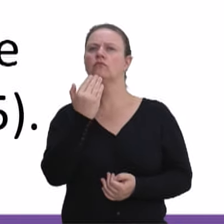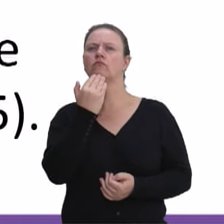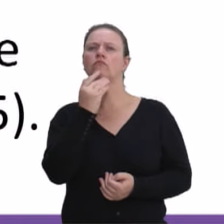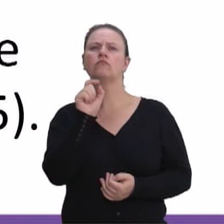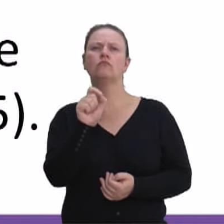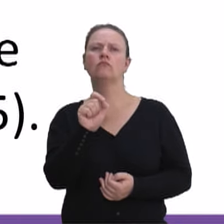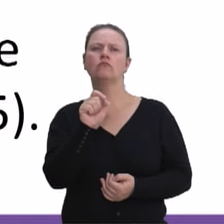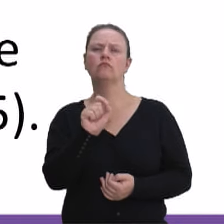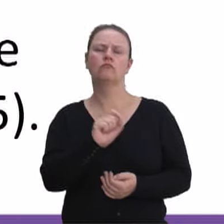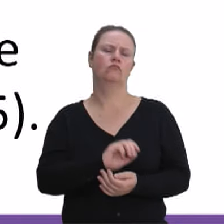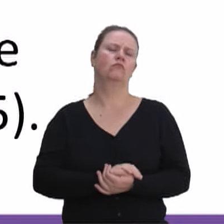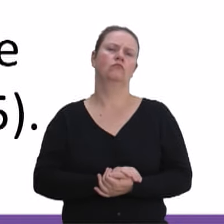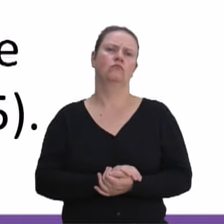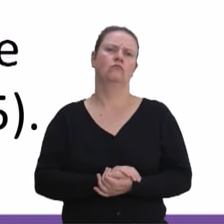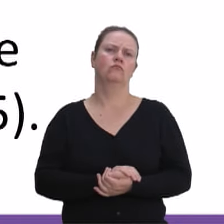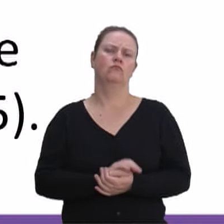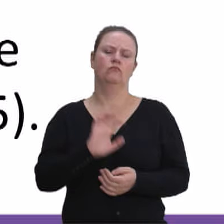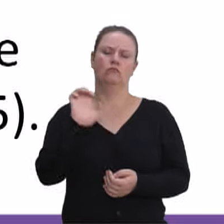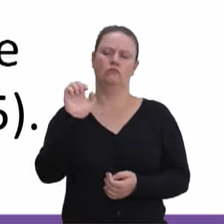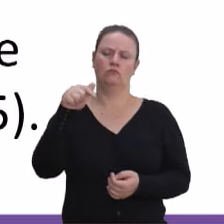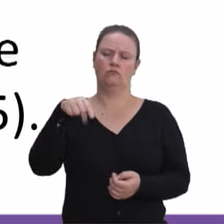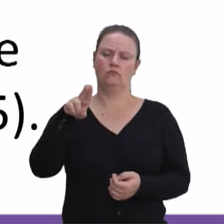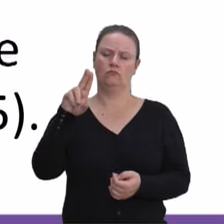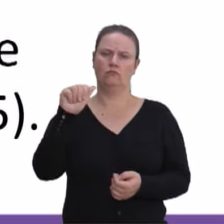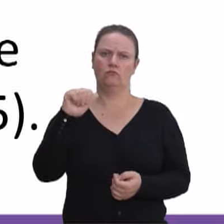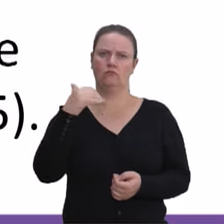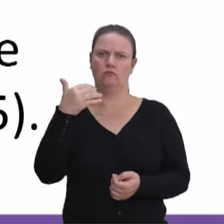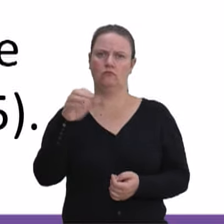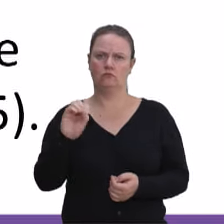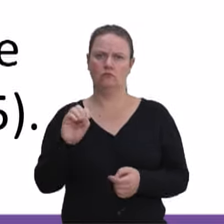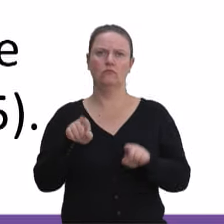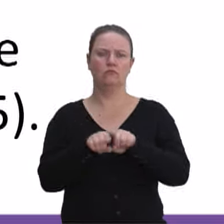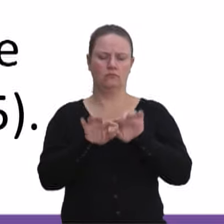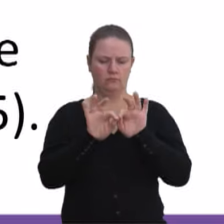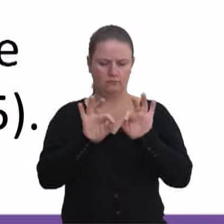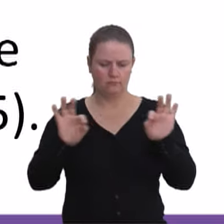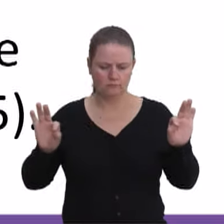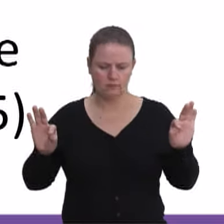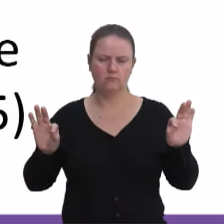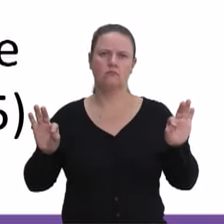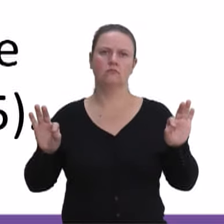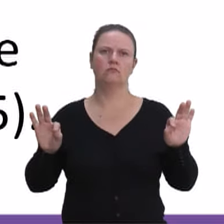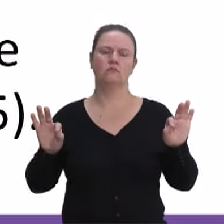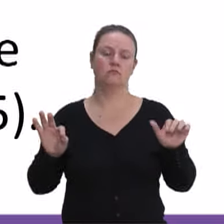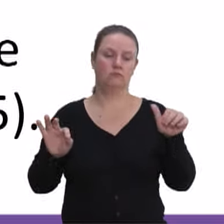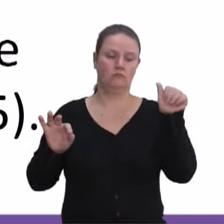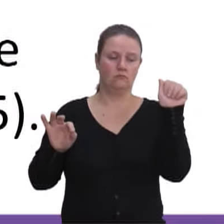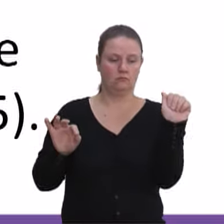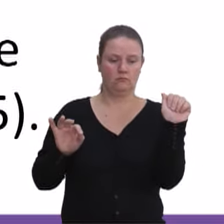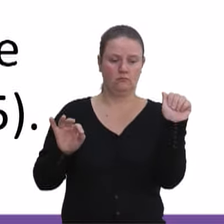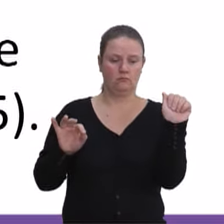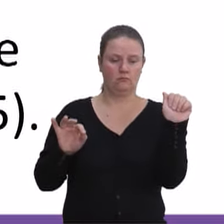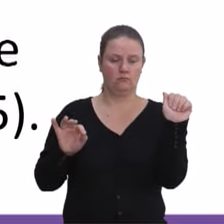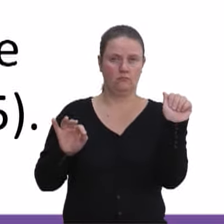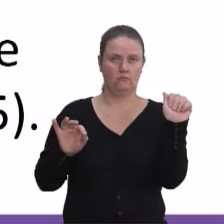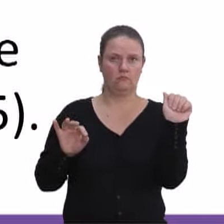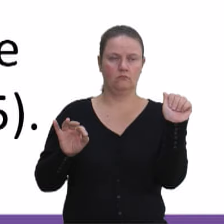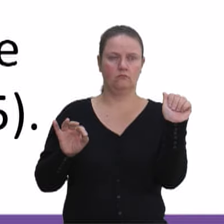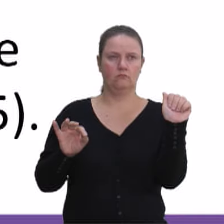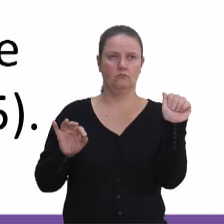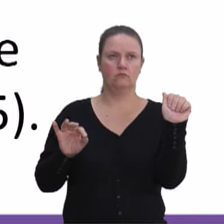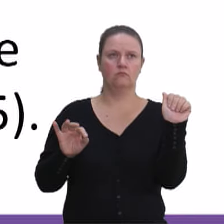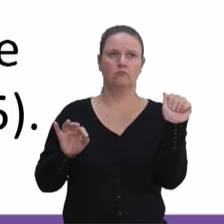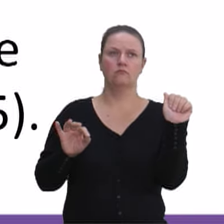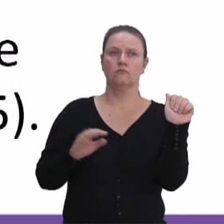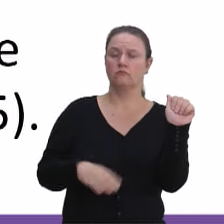seguinte equação da reta, né, também, que passa pelos pontos A, 2, 3 e